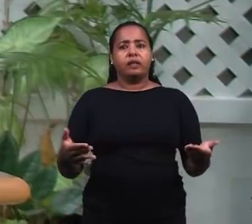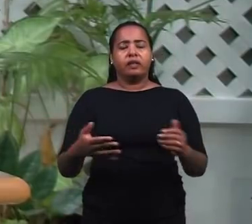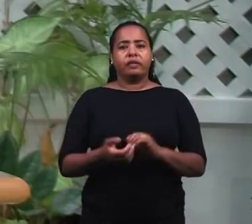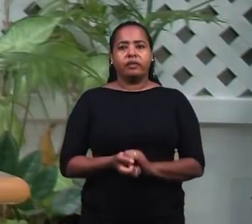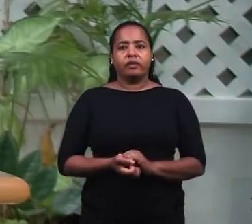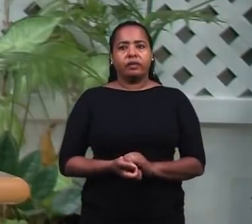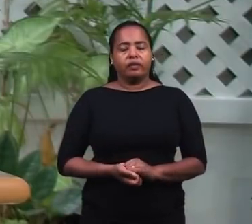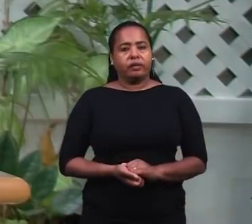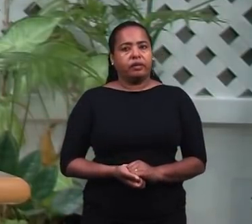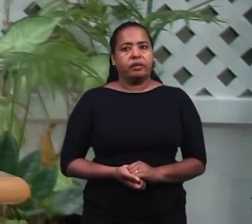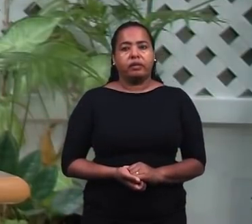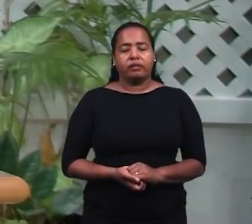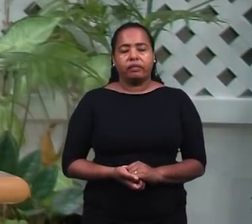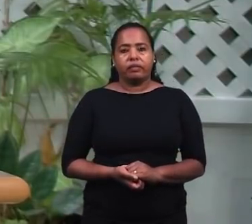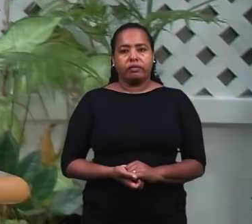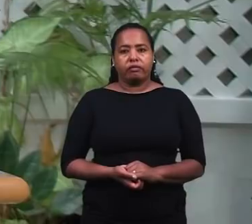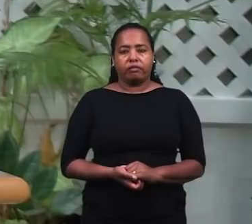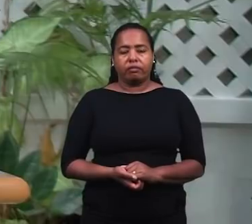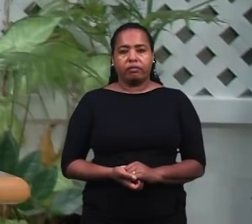estamos